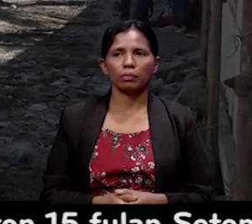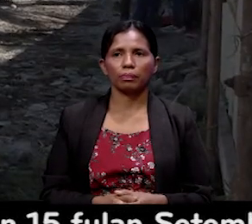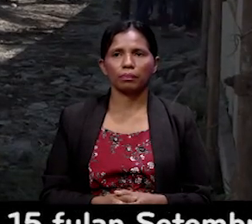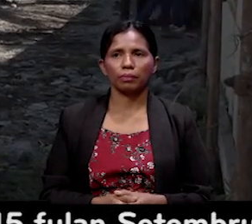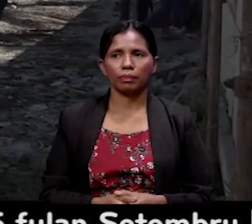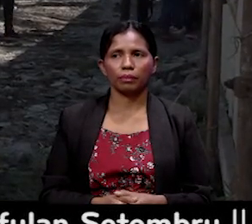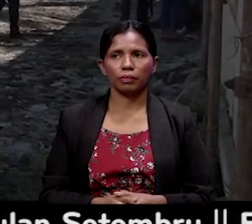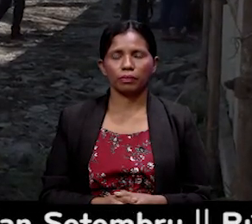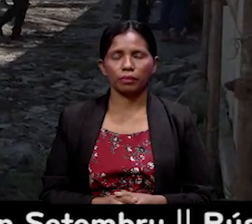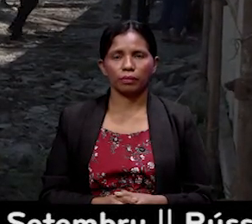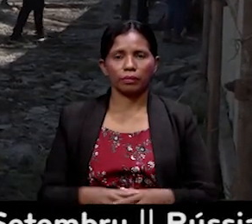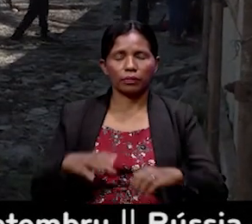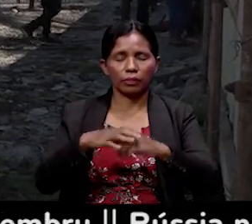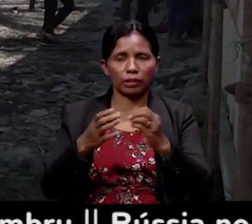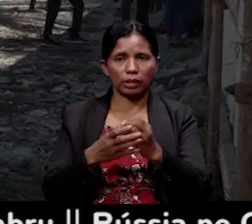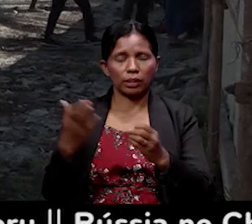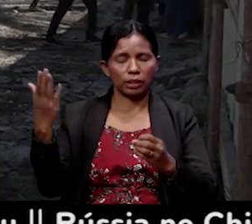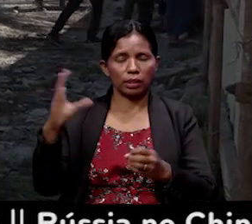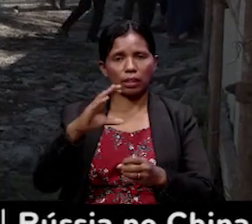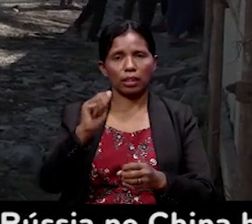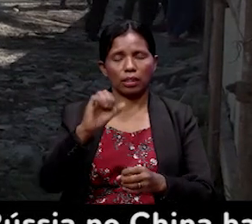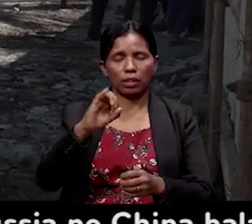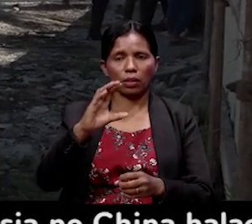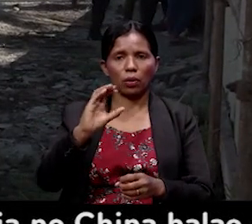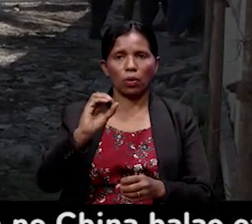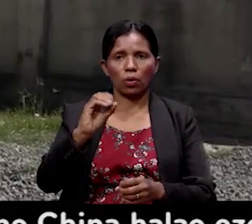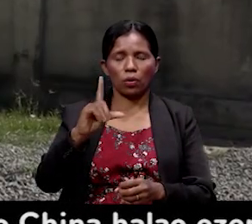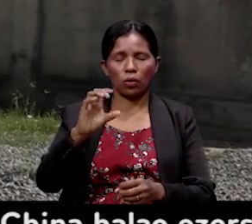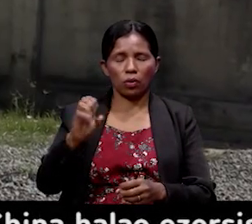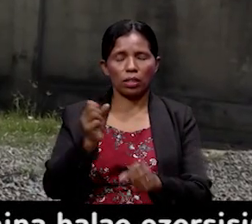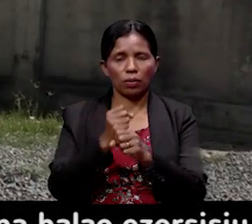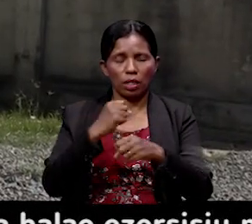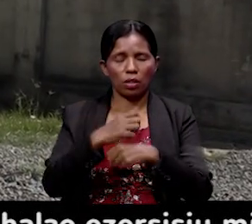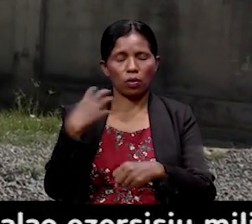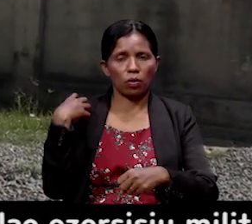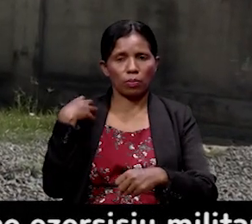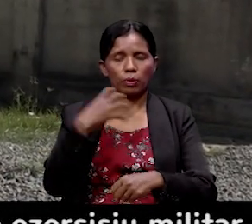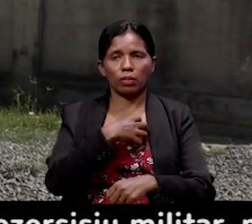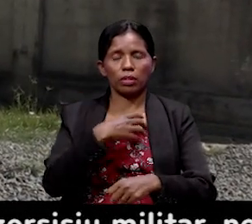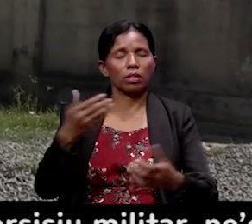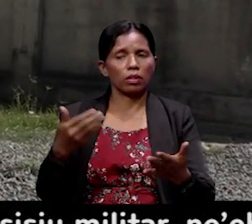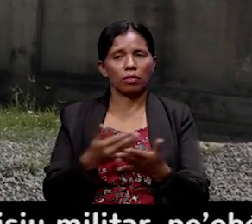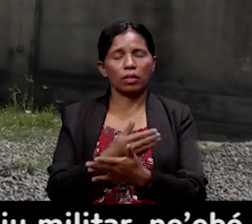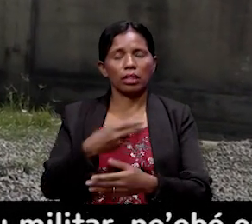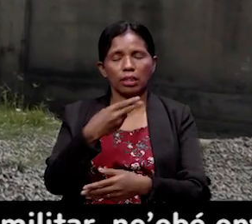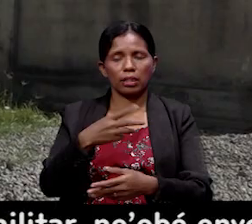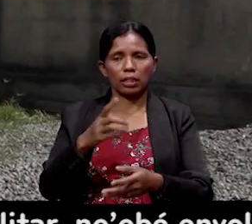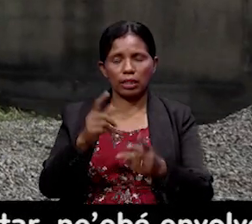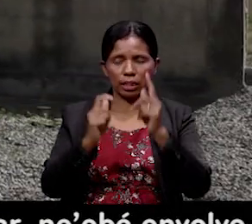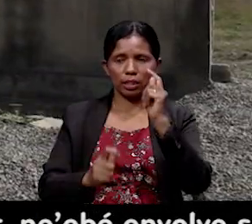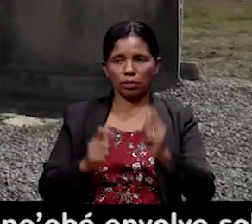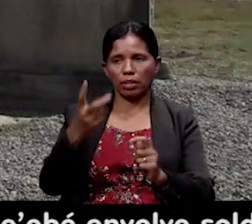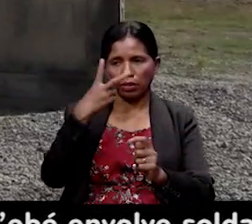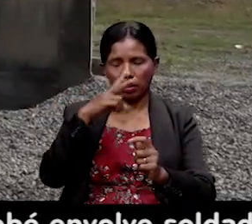Rai é que colhe ne beato construir edifício fom quartel geral Polícia Nacional Timor-Leste e a quinta né, Tribunal Distrital de Ili halo una